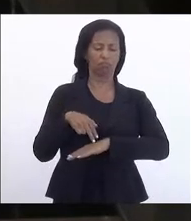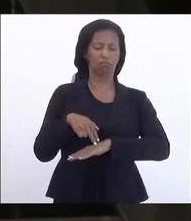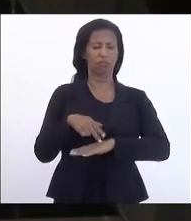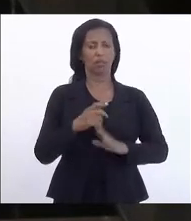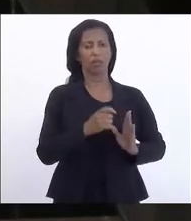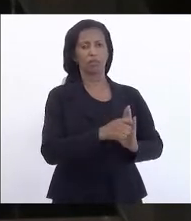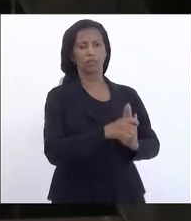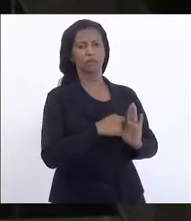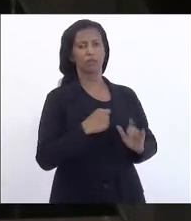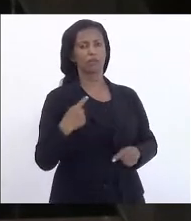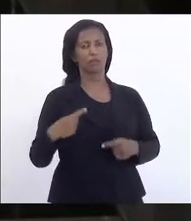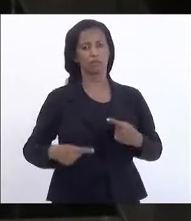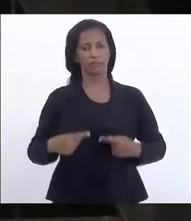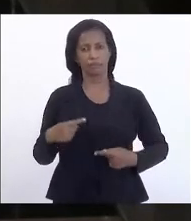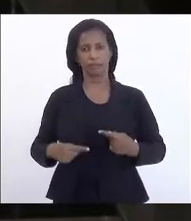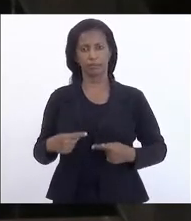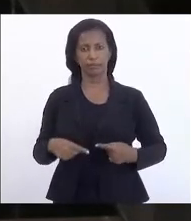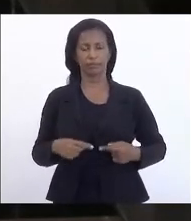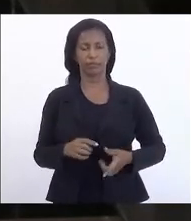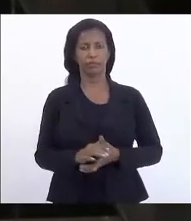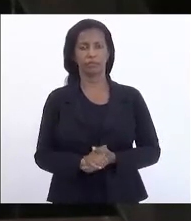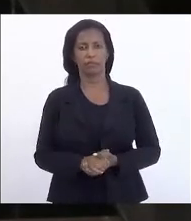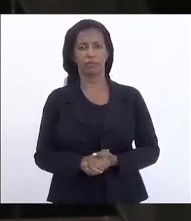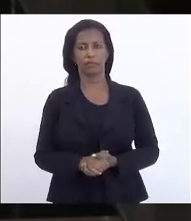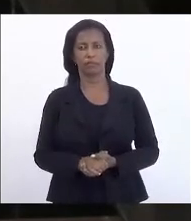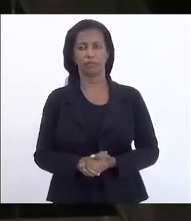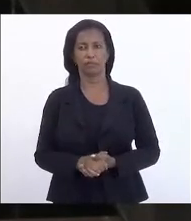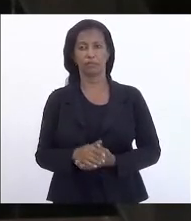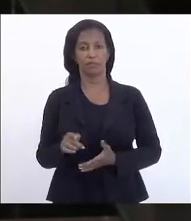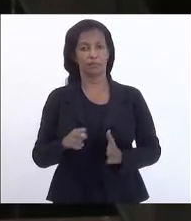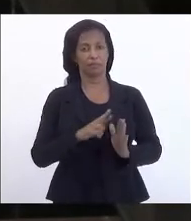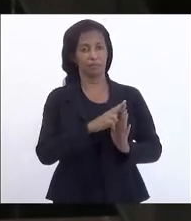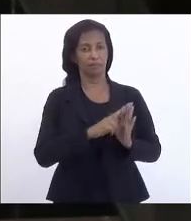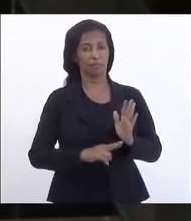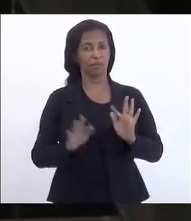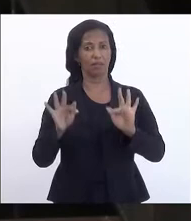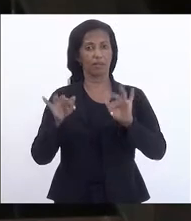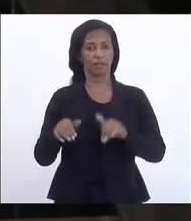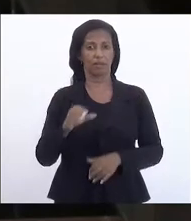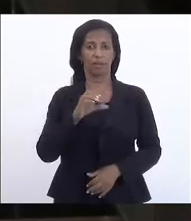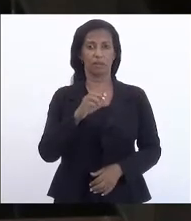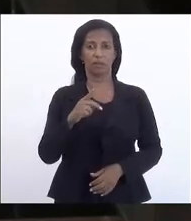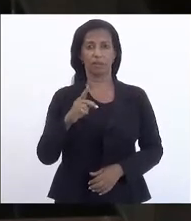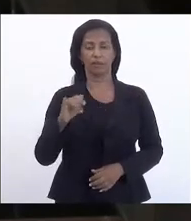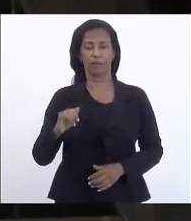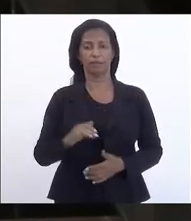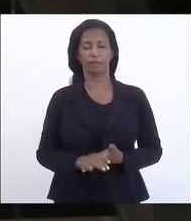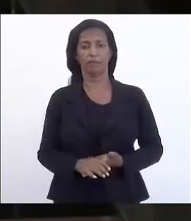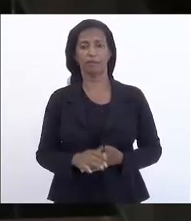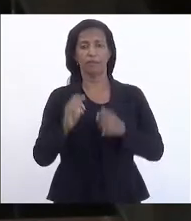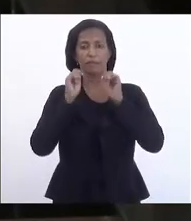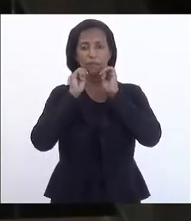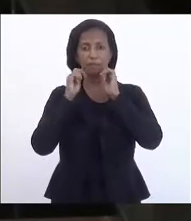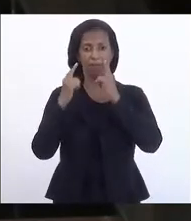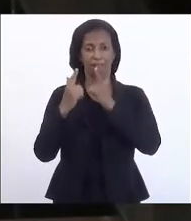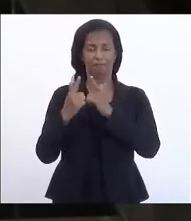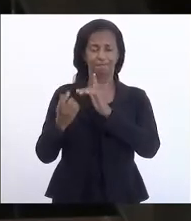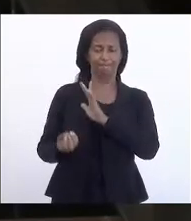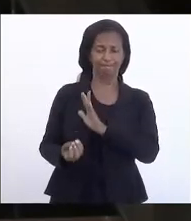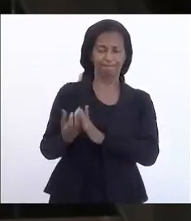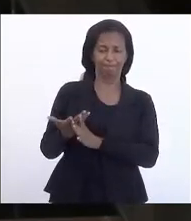inscrever para discutir este relatório final da CPI que a Assembleia instaurou